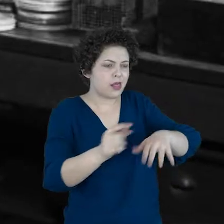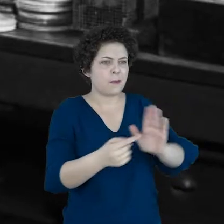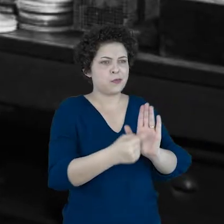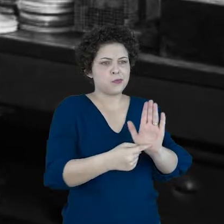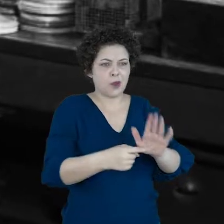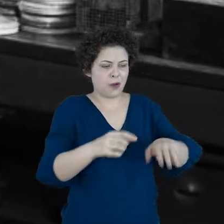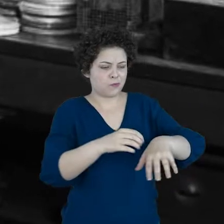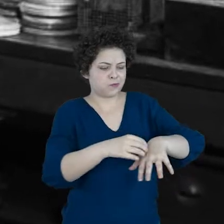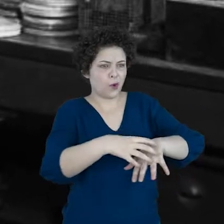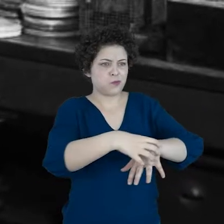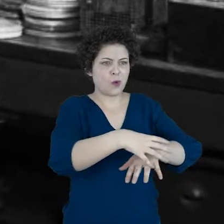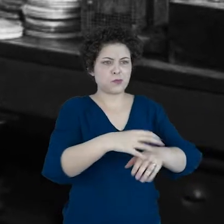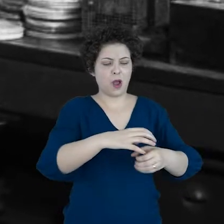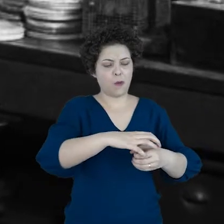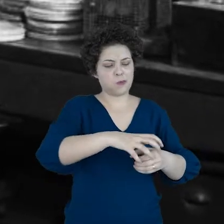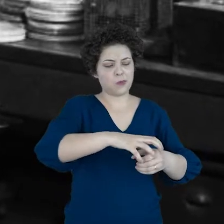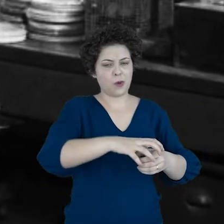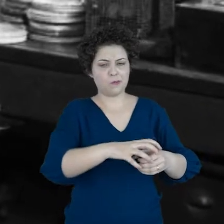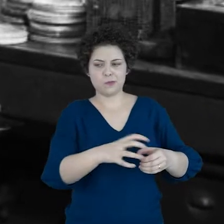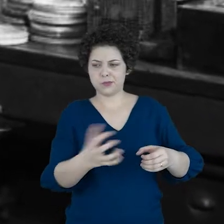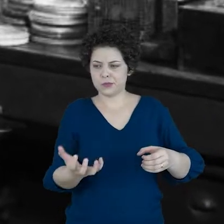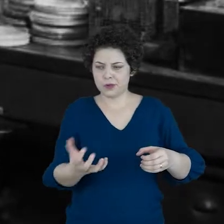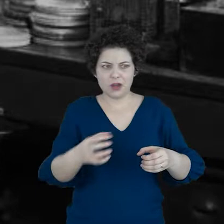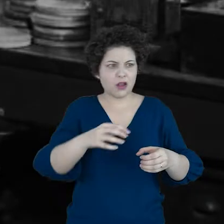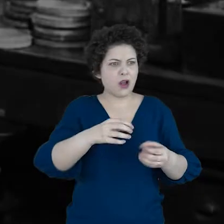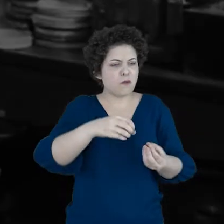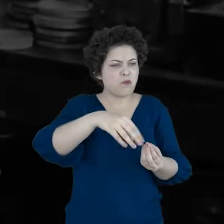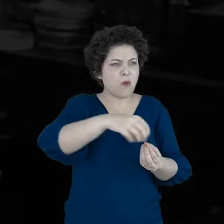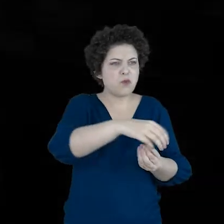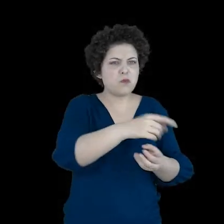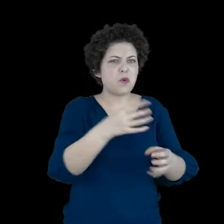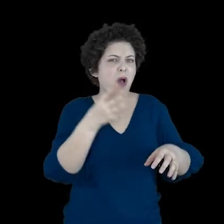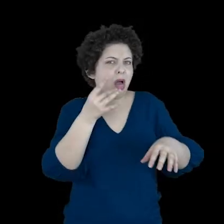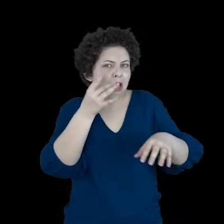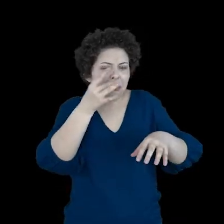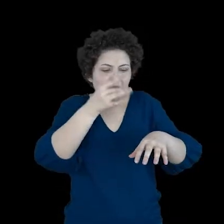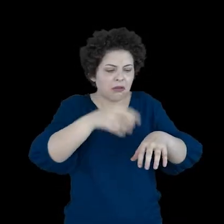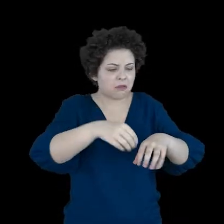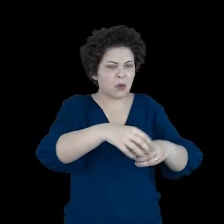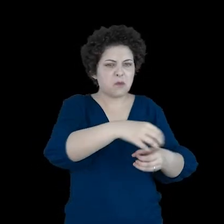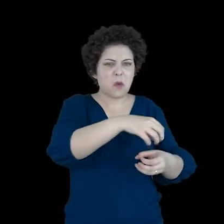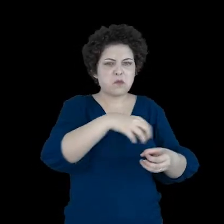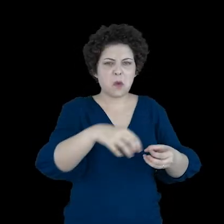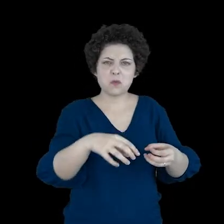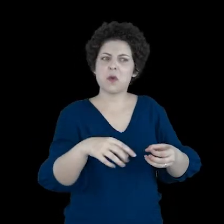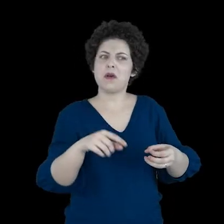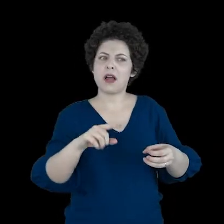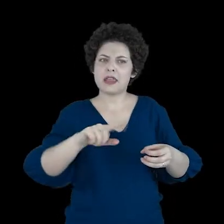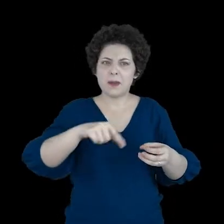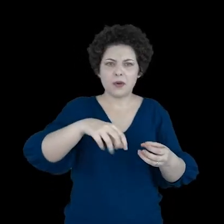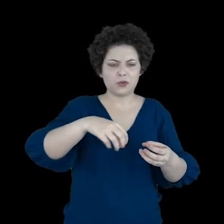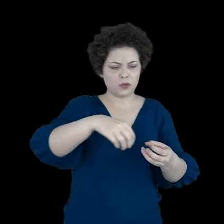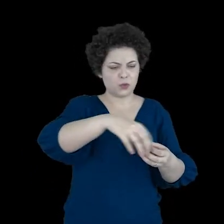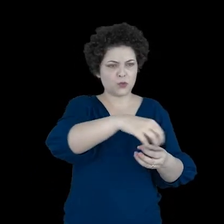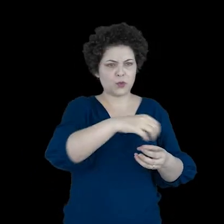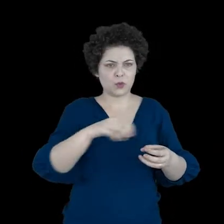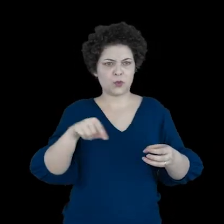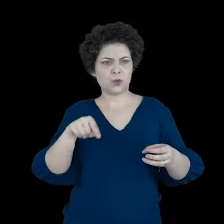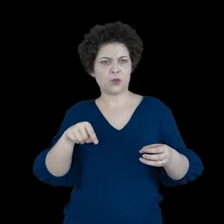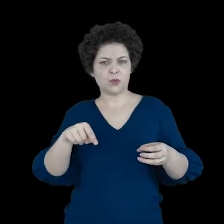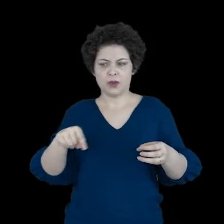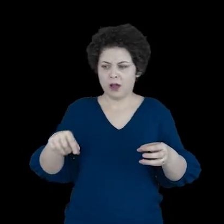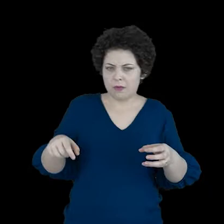quando esqueceu uma placa destampada. Ela embolorou. Ao redor do fungo, o Penicillium notatum,